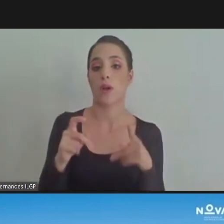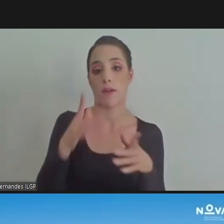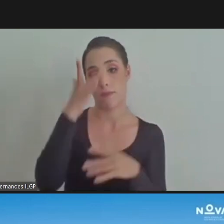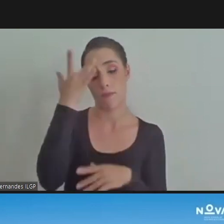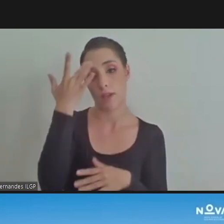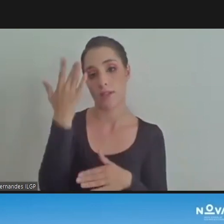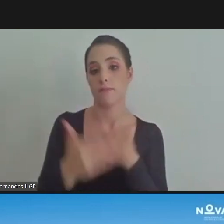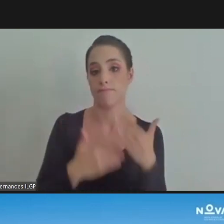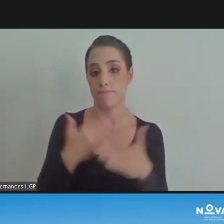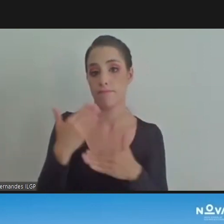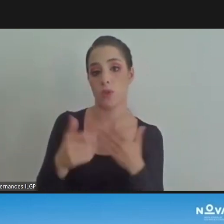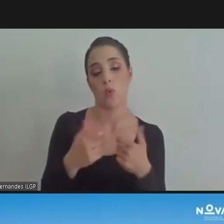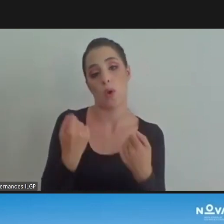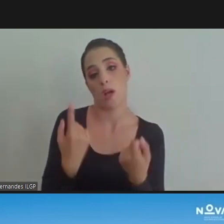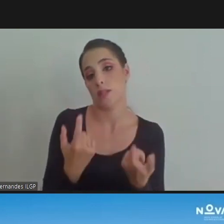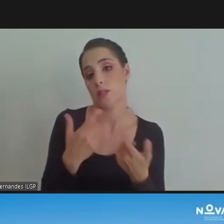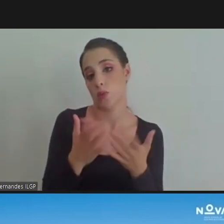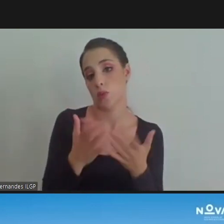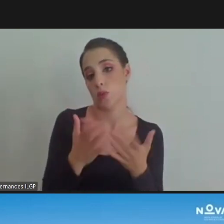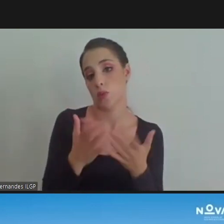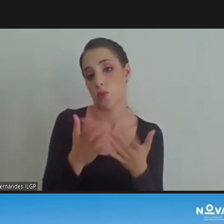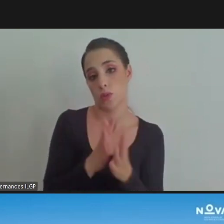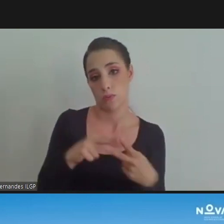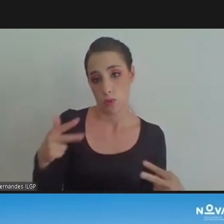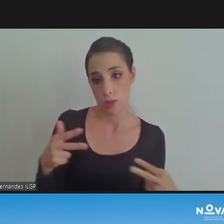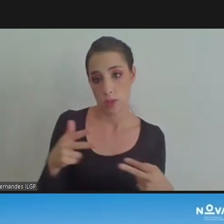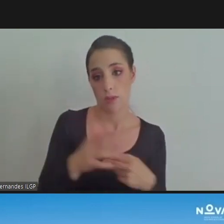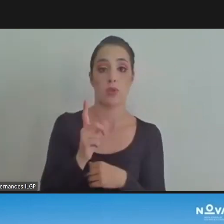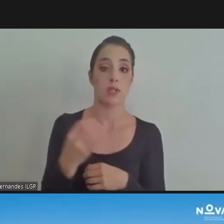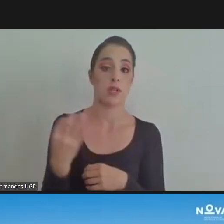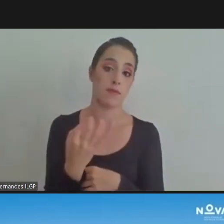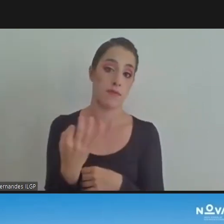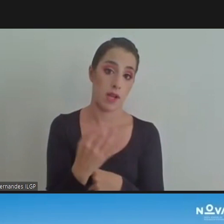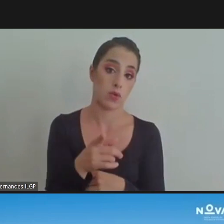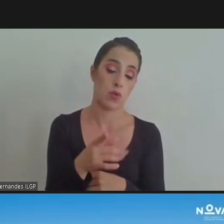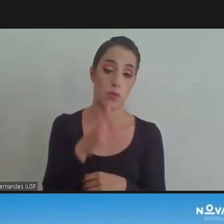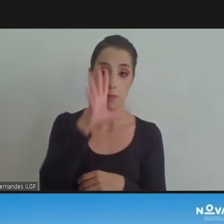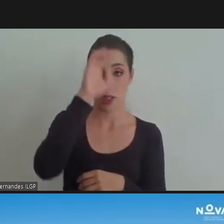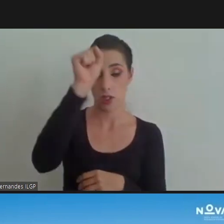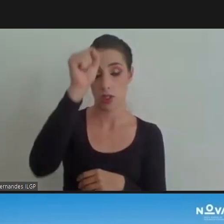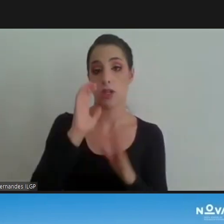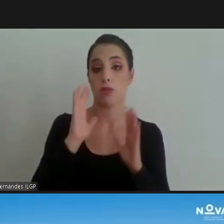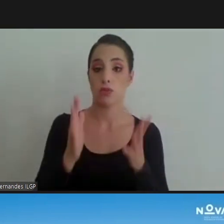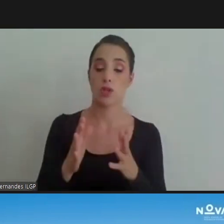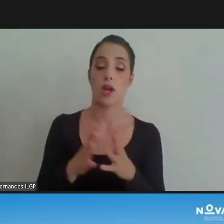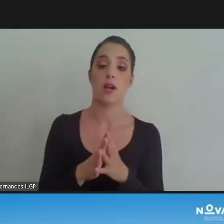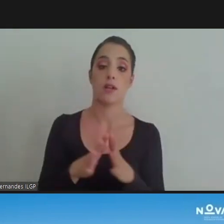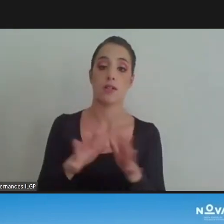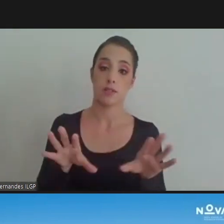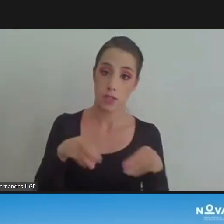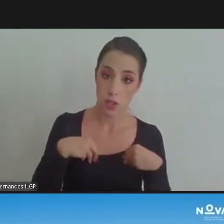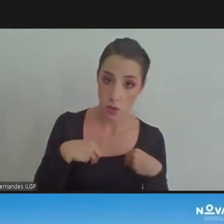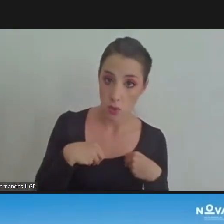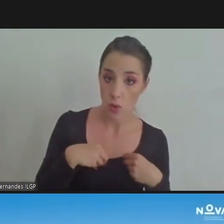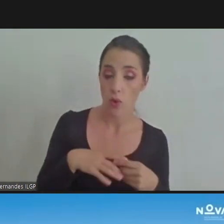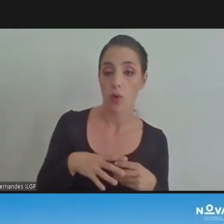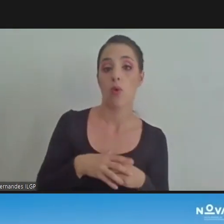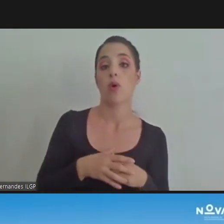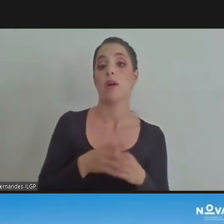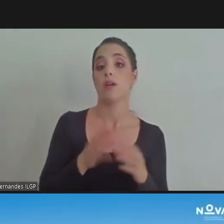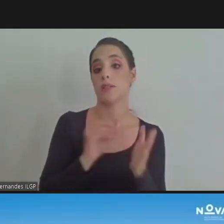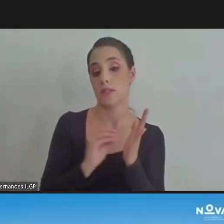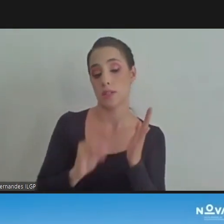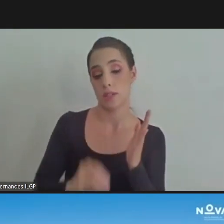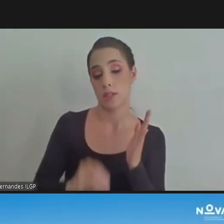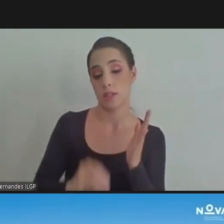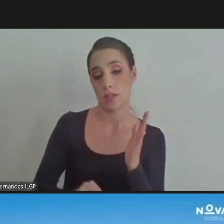todos os municípios. Por alguma razão, o Ministério já assumiu a Secretaria Municipal Virtual,